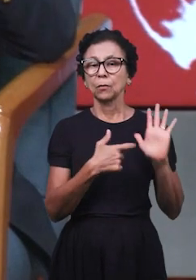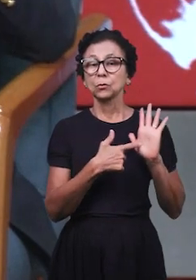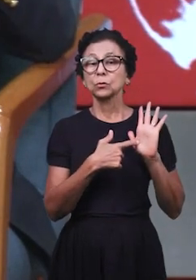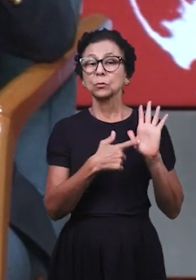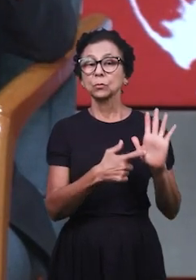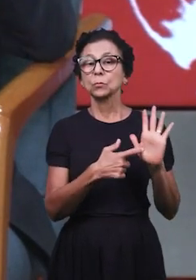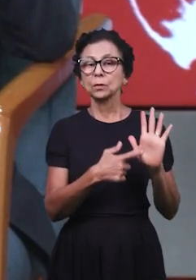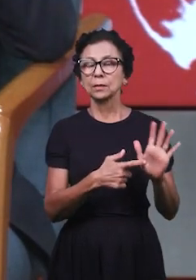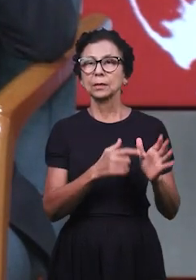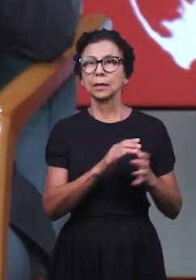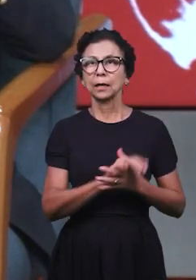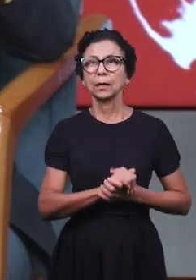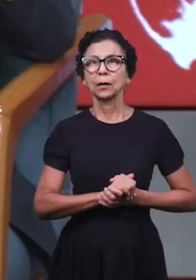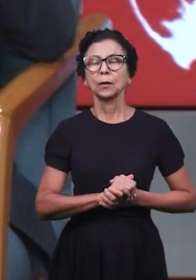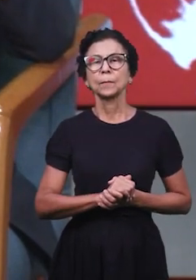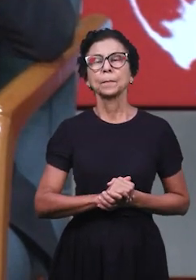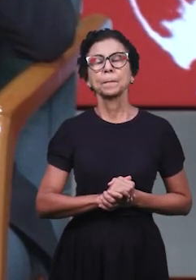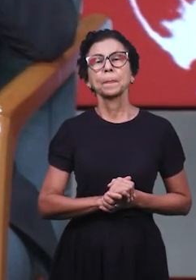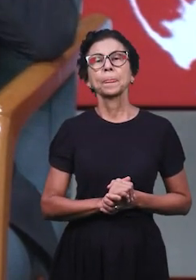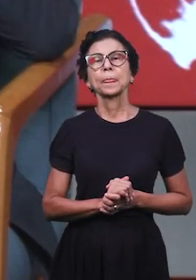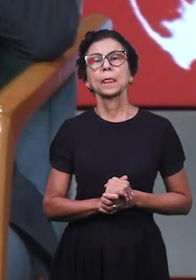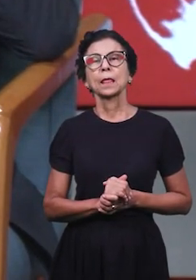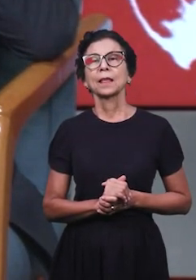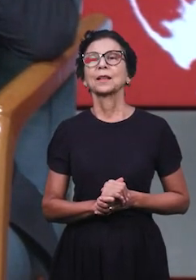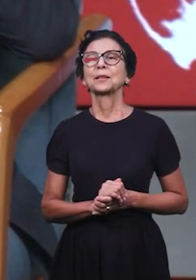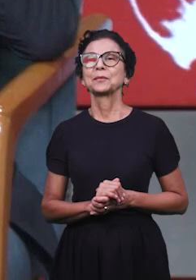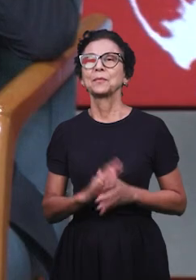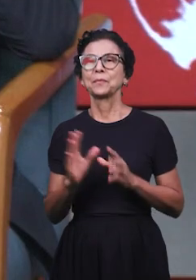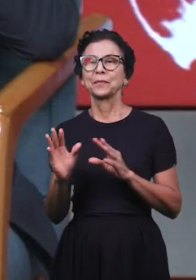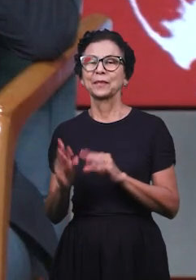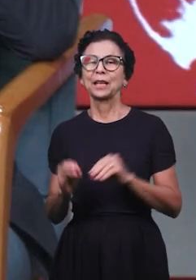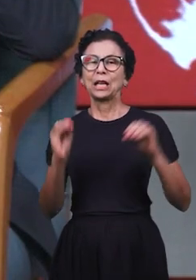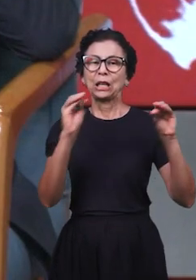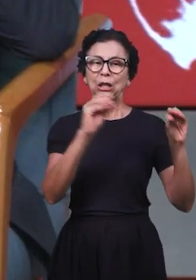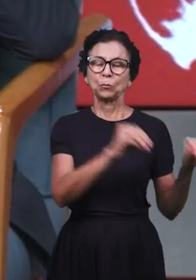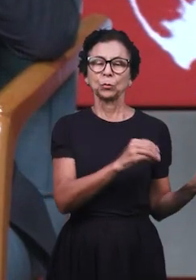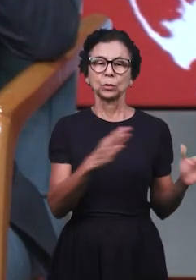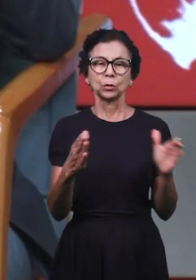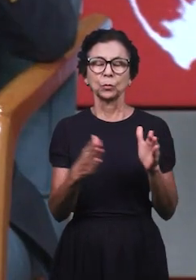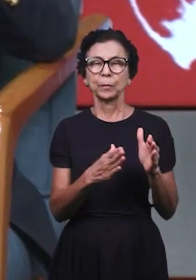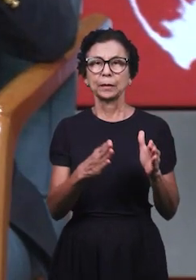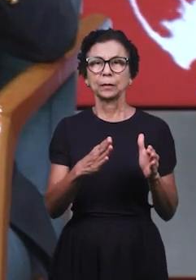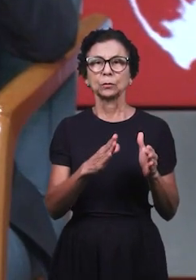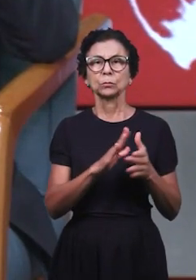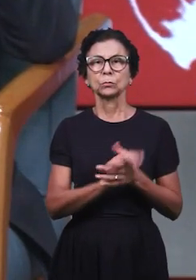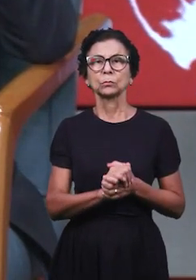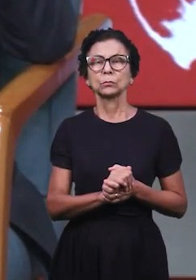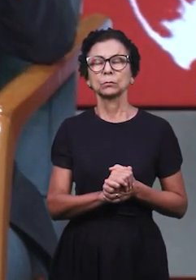Muda de dia à vista de todos e tal. Esse texto está lá, né?